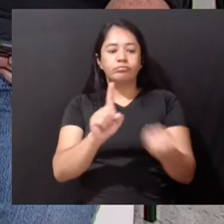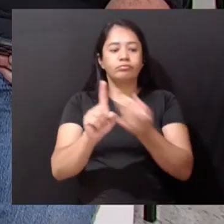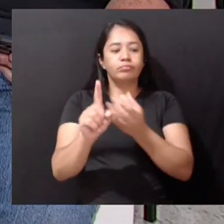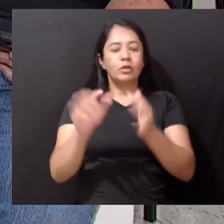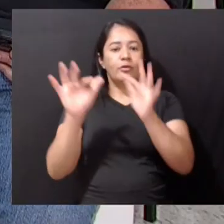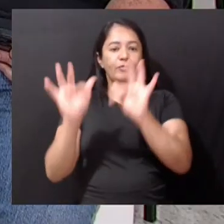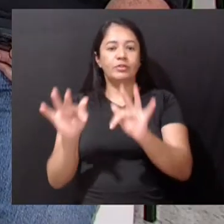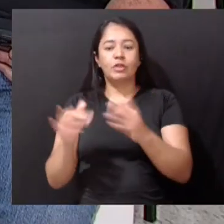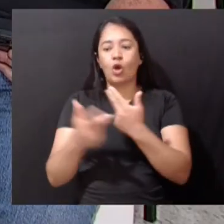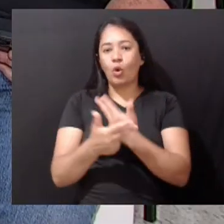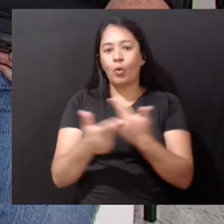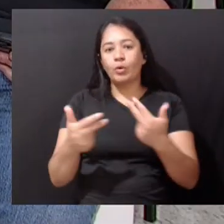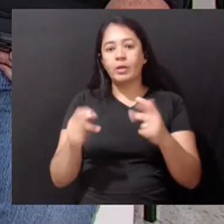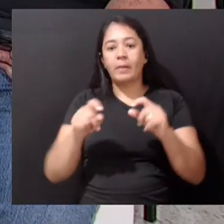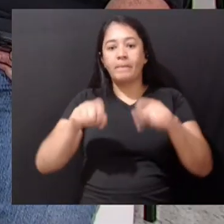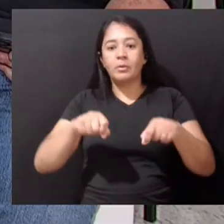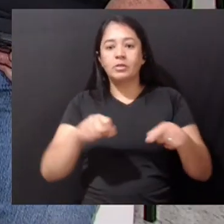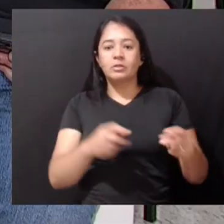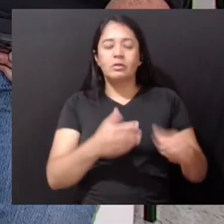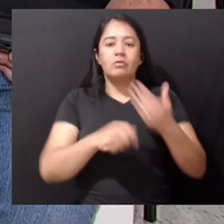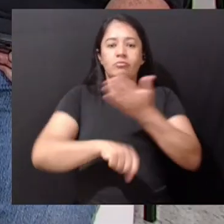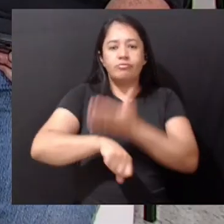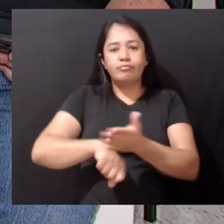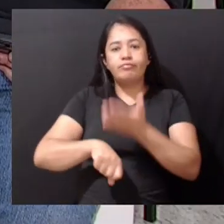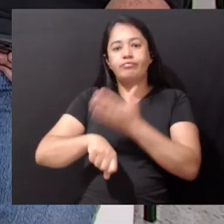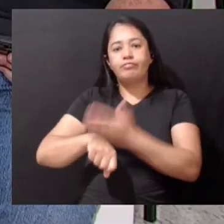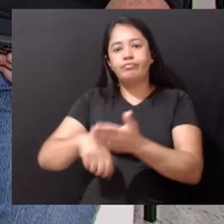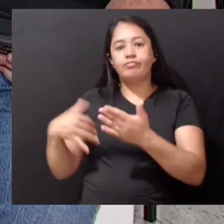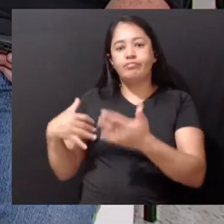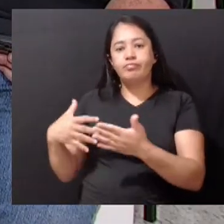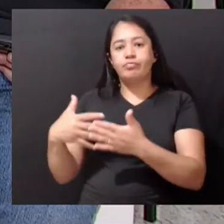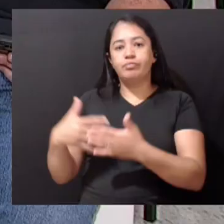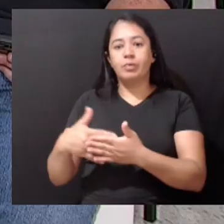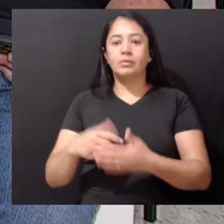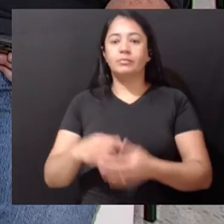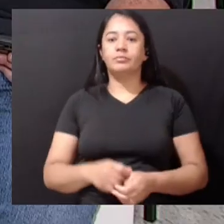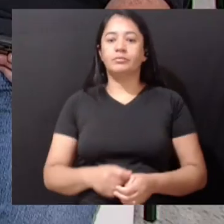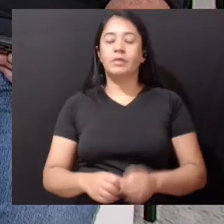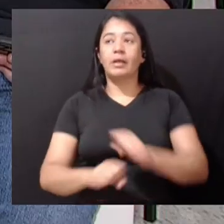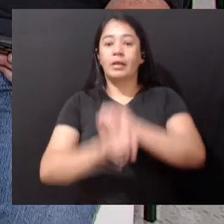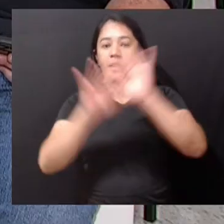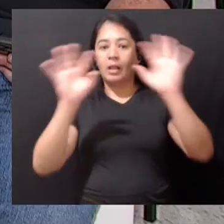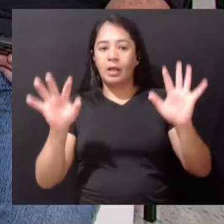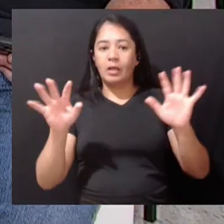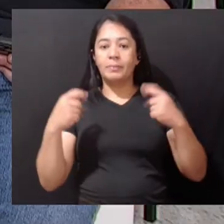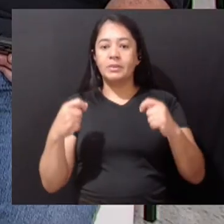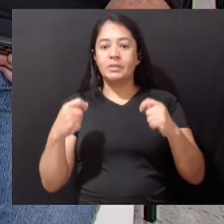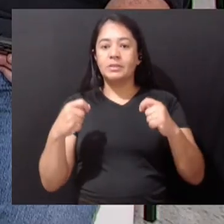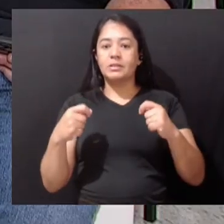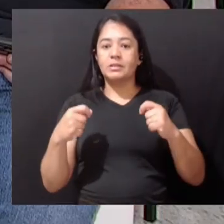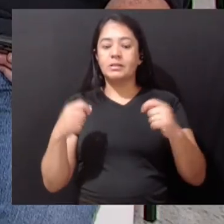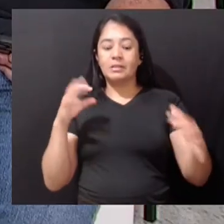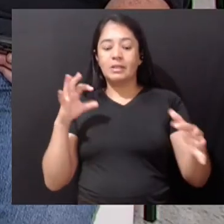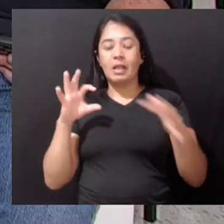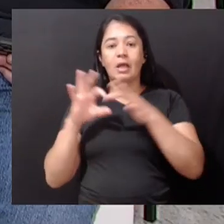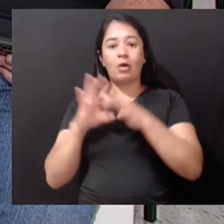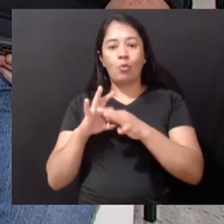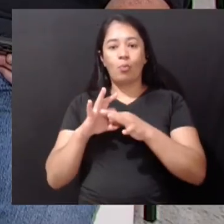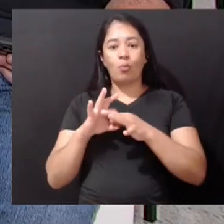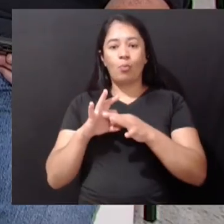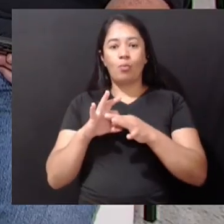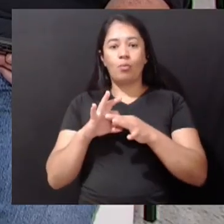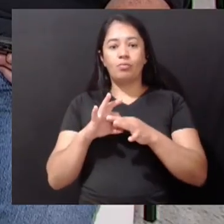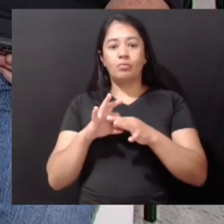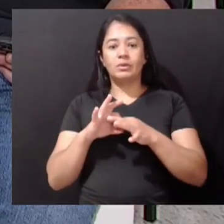tem que vir treinando ao longo do ano. E, obviamente, ele tem que estar muito ligado ao repertório que ele tem e